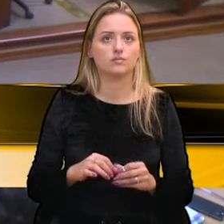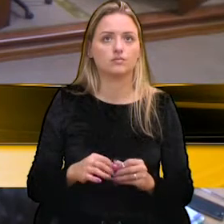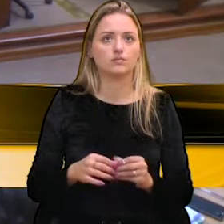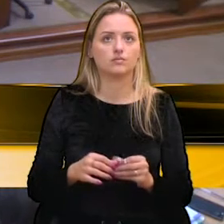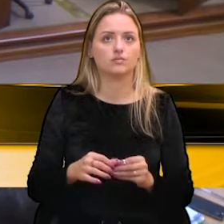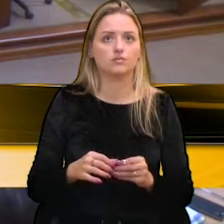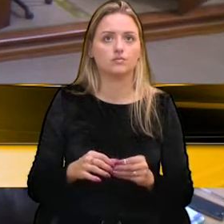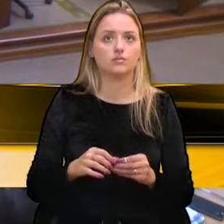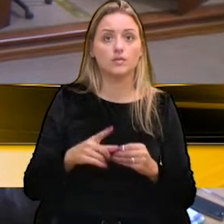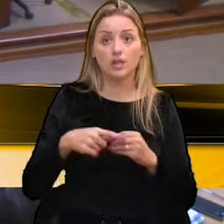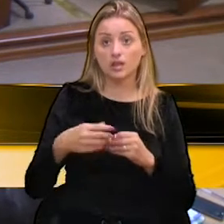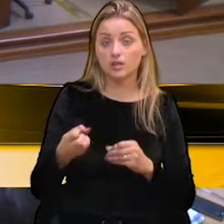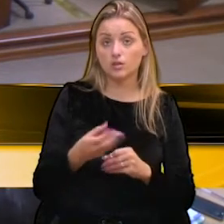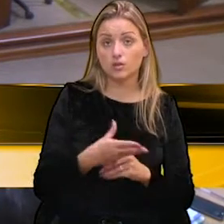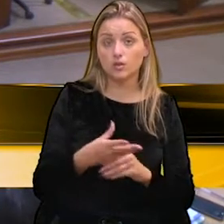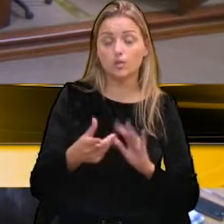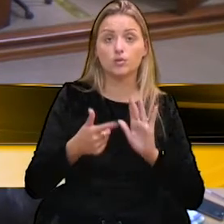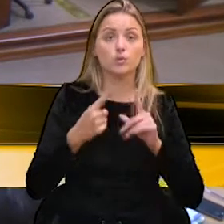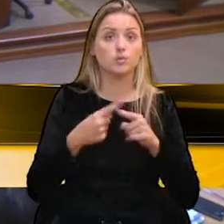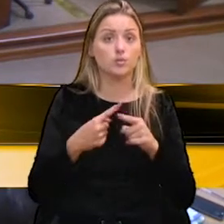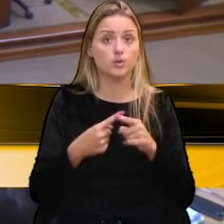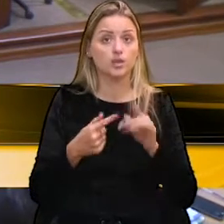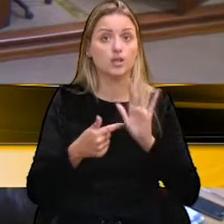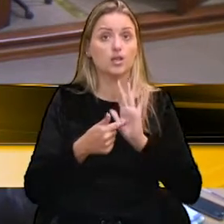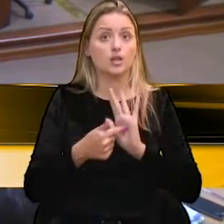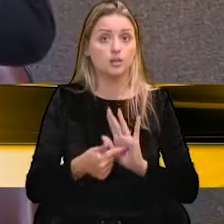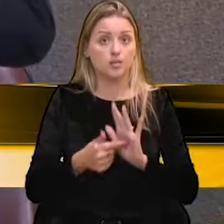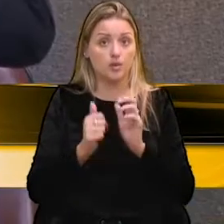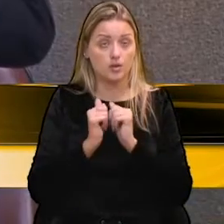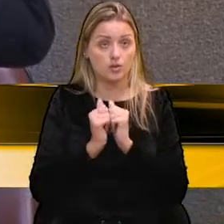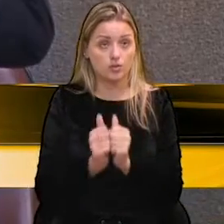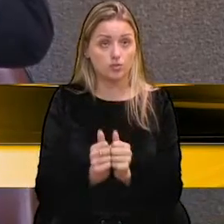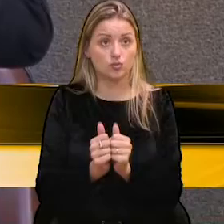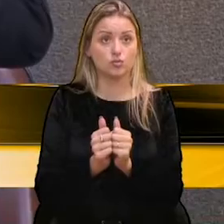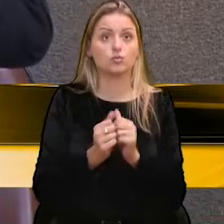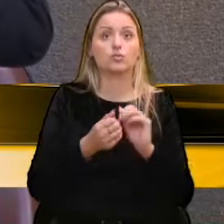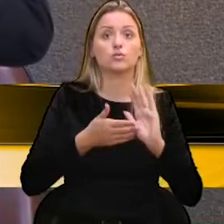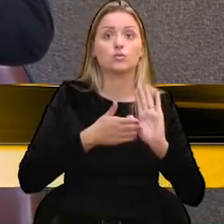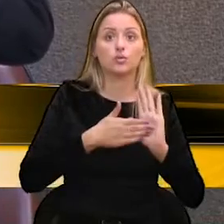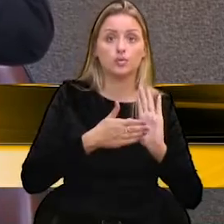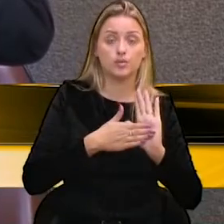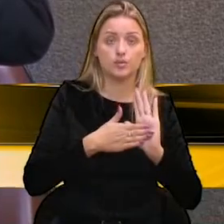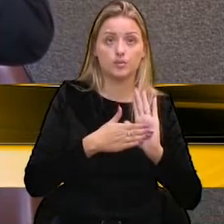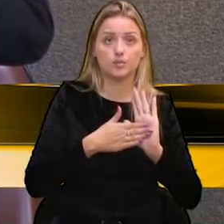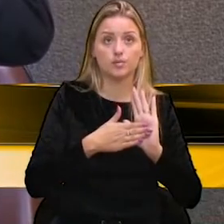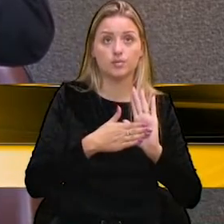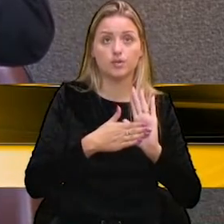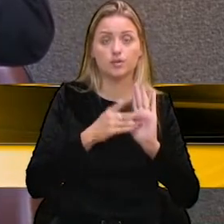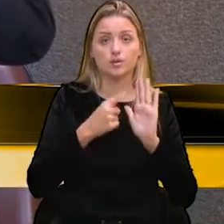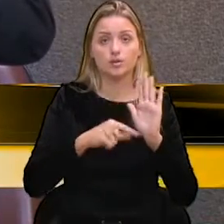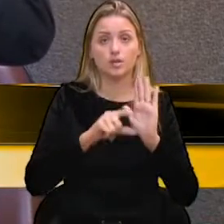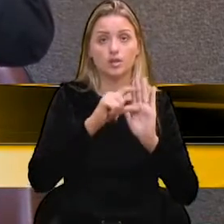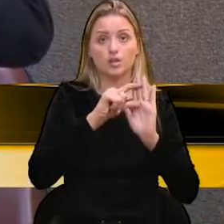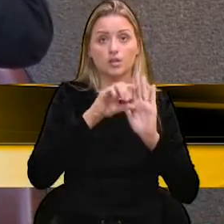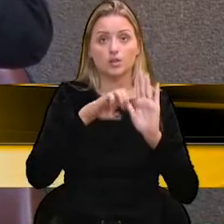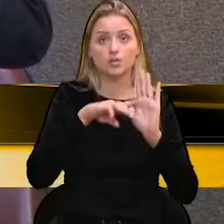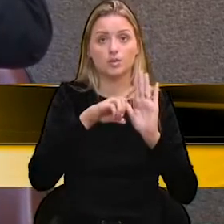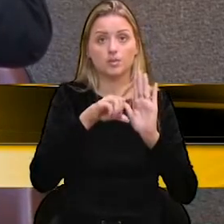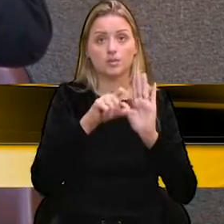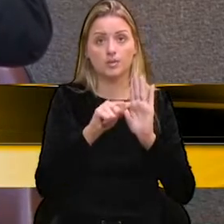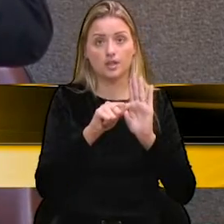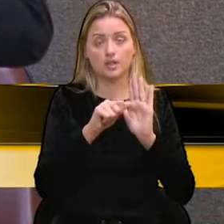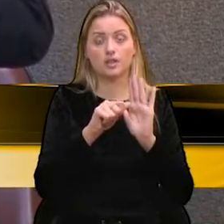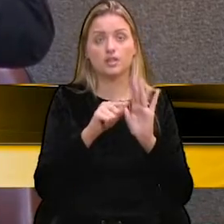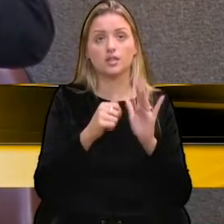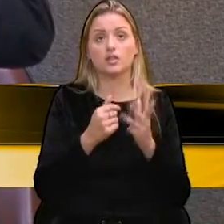ele inova porque ele traz, junto com a sua proposta, uma ementa, né, de um